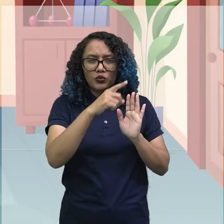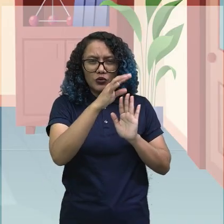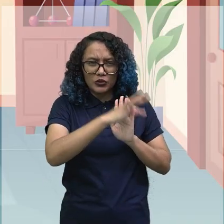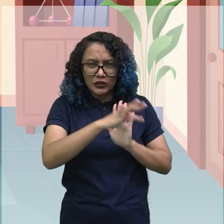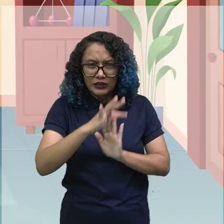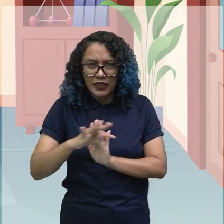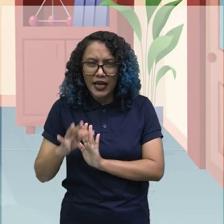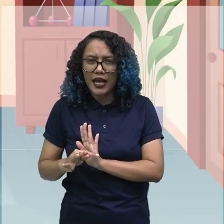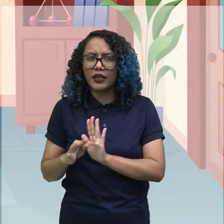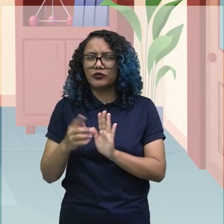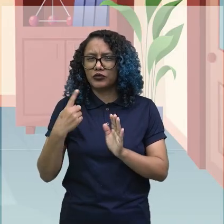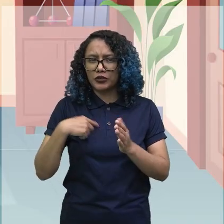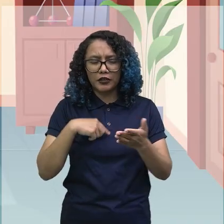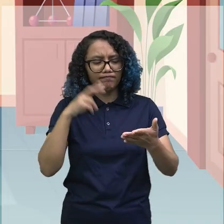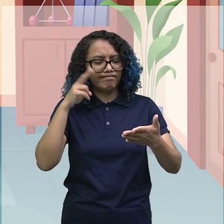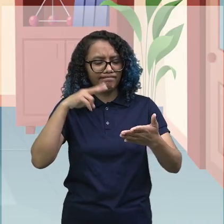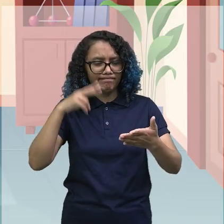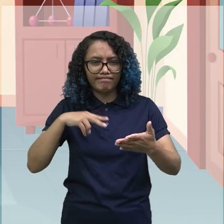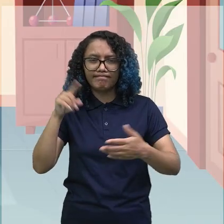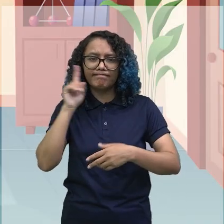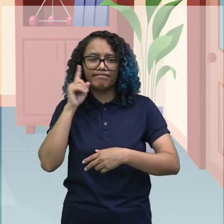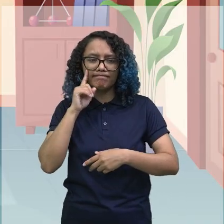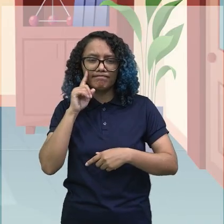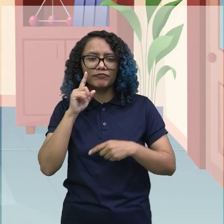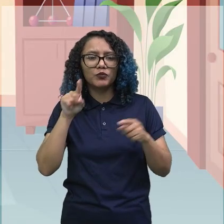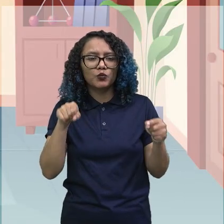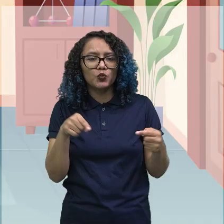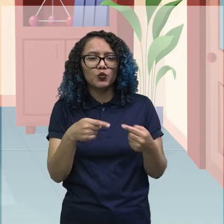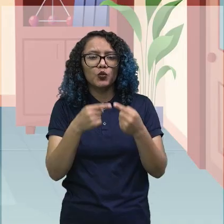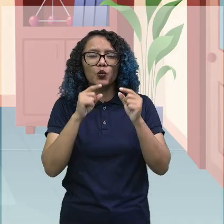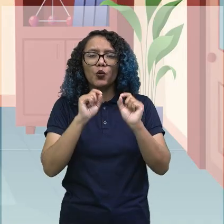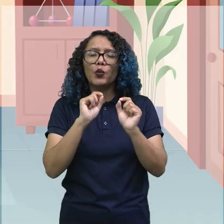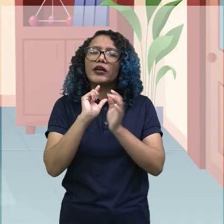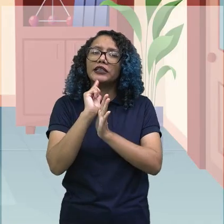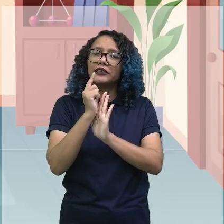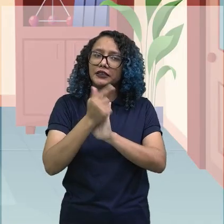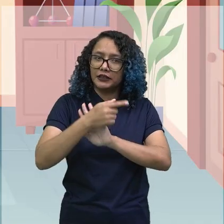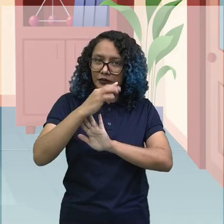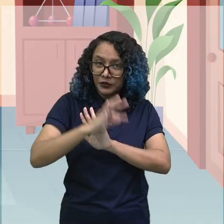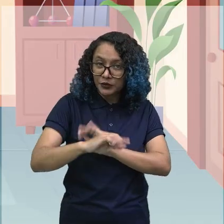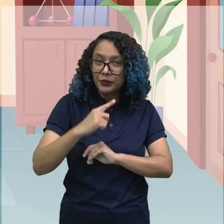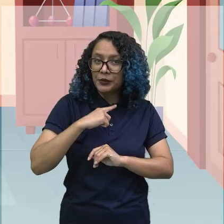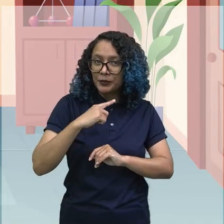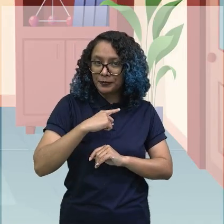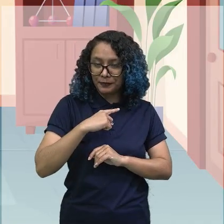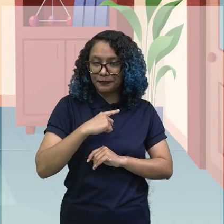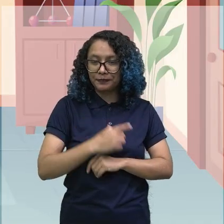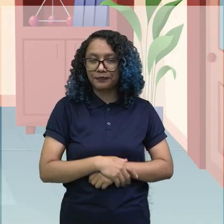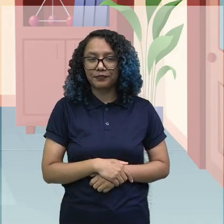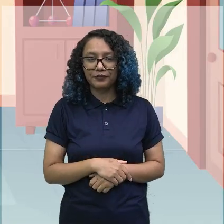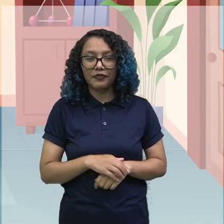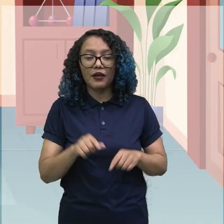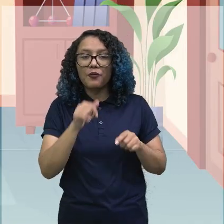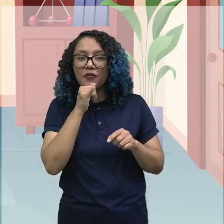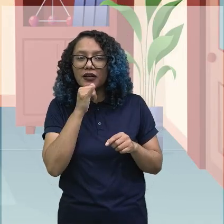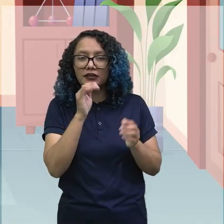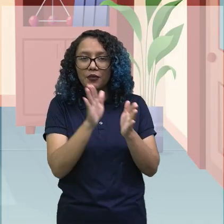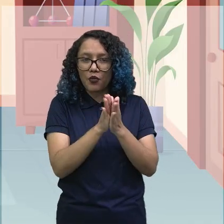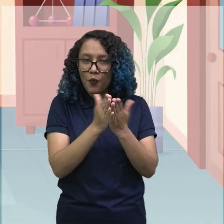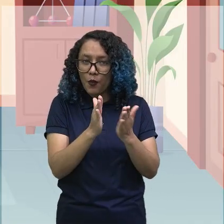dia a dia, nós atribuímos a gêneros textuais. As bulas